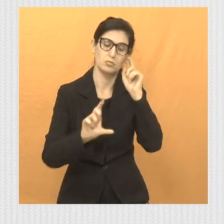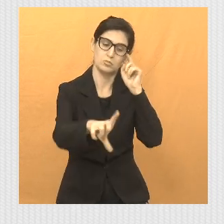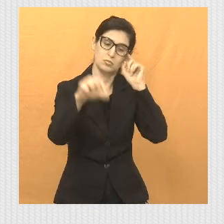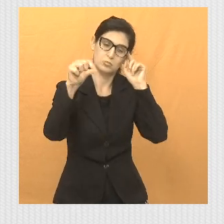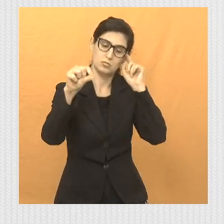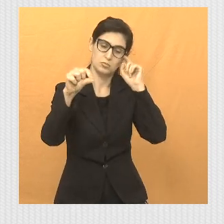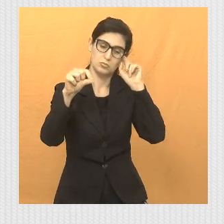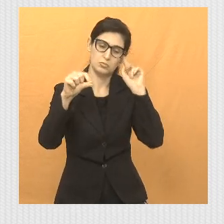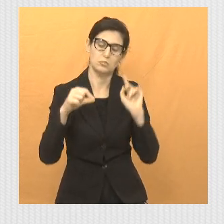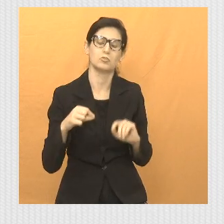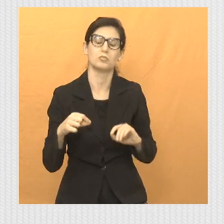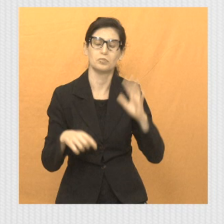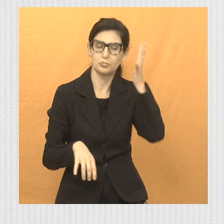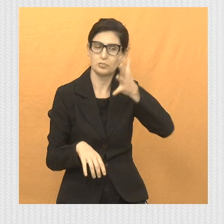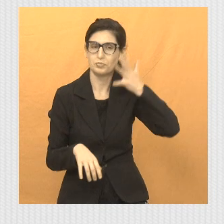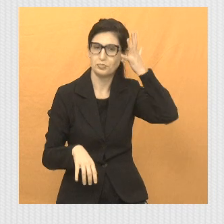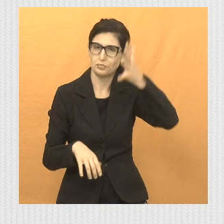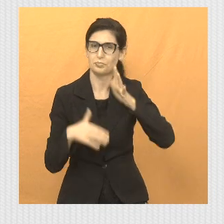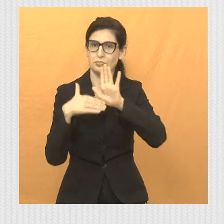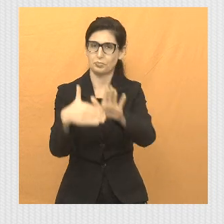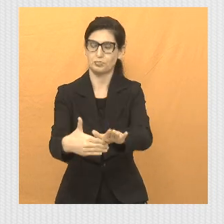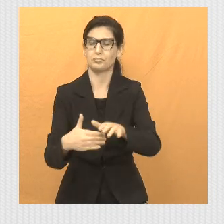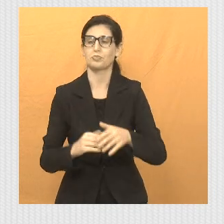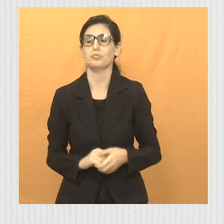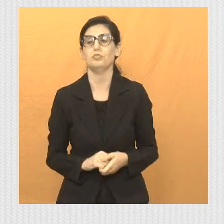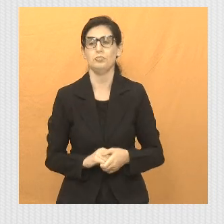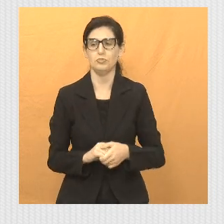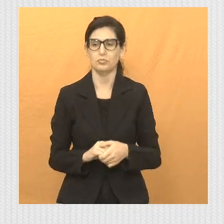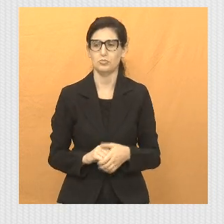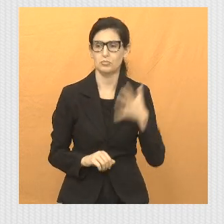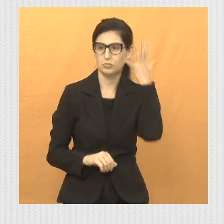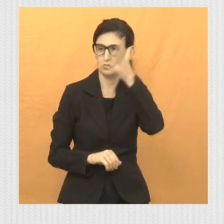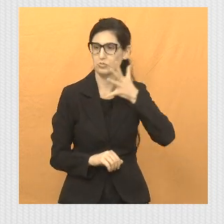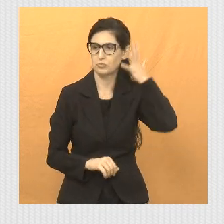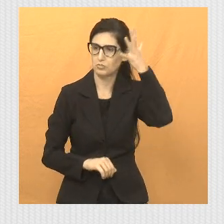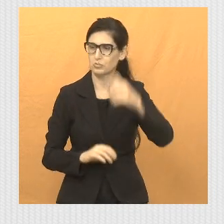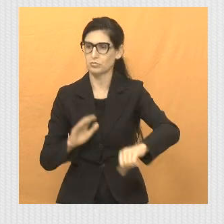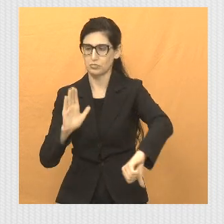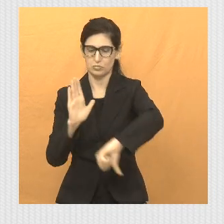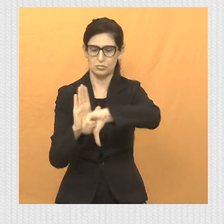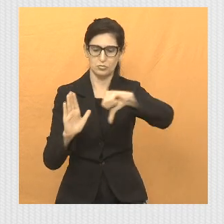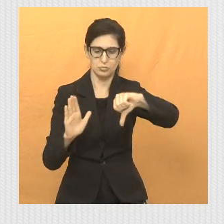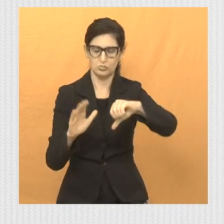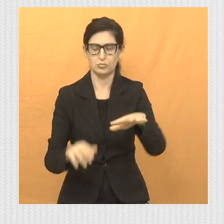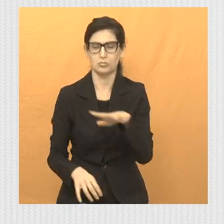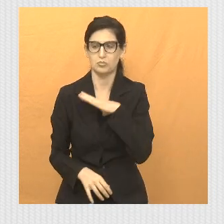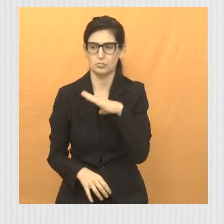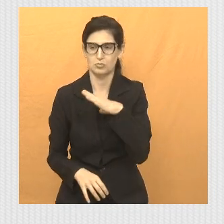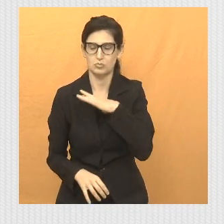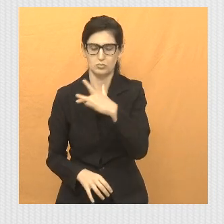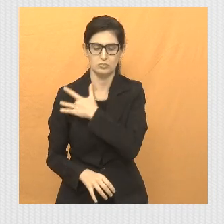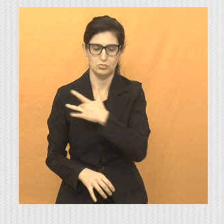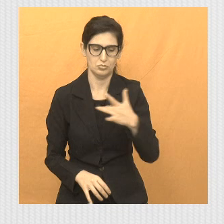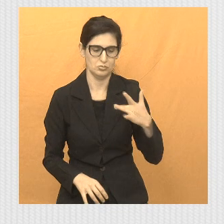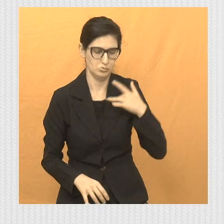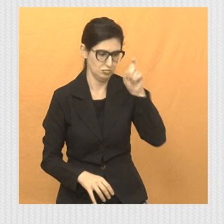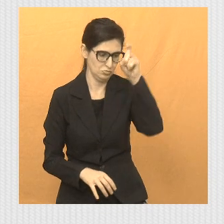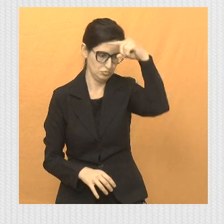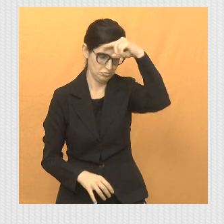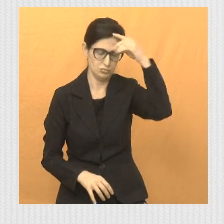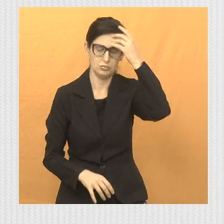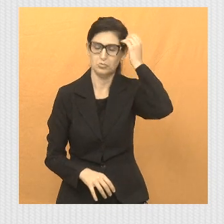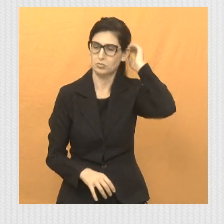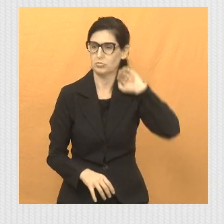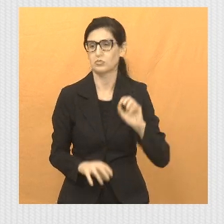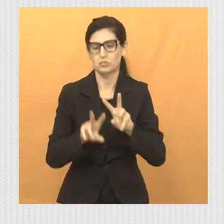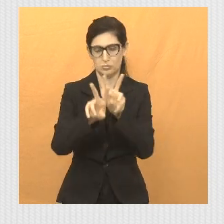Municipal. Pode passar. A Conferência Municipal foi a 9ª Conferência Municipal de Saúde, que seguiu o